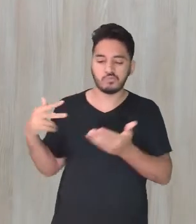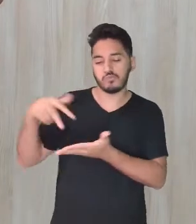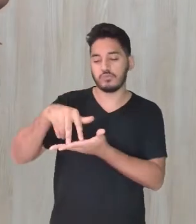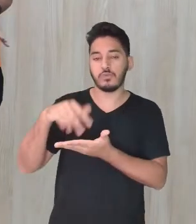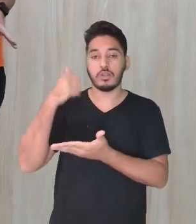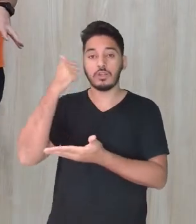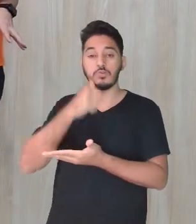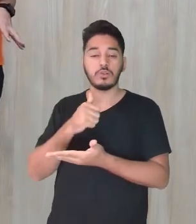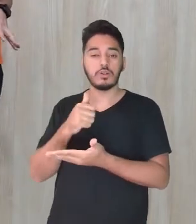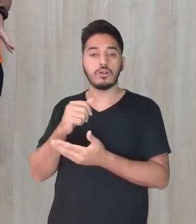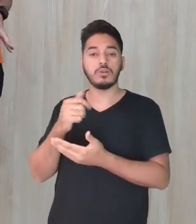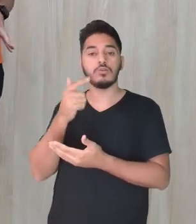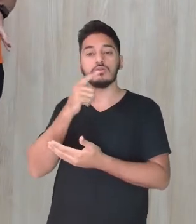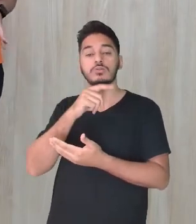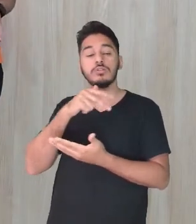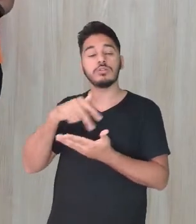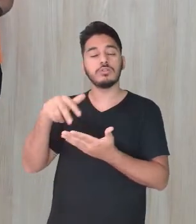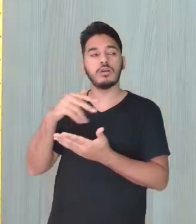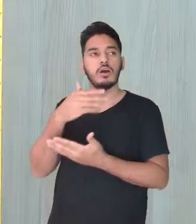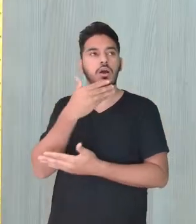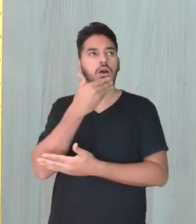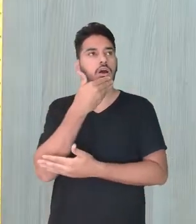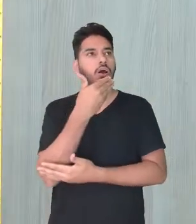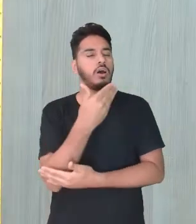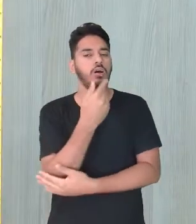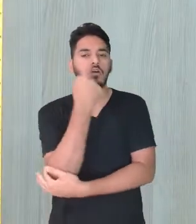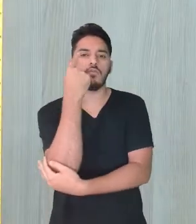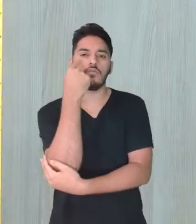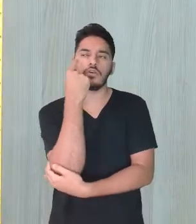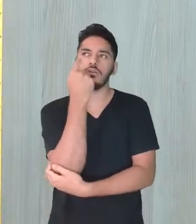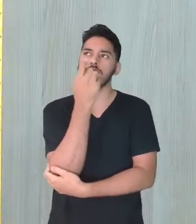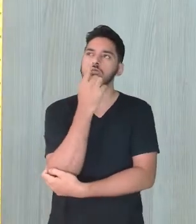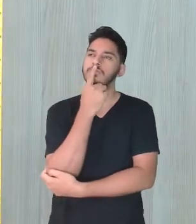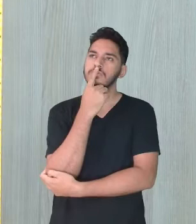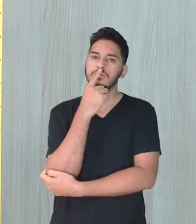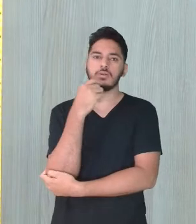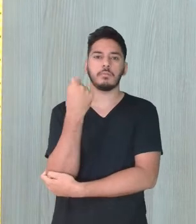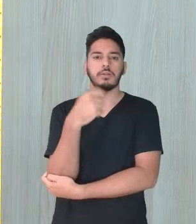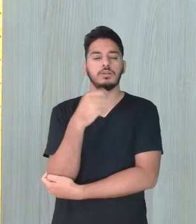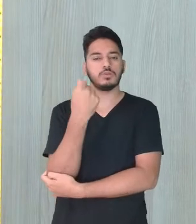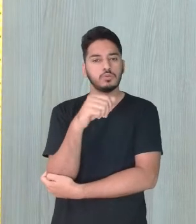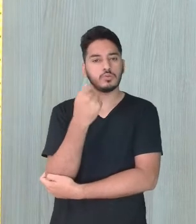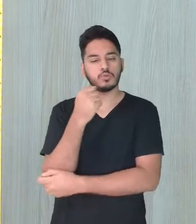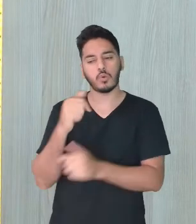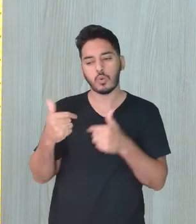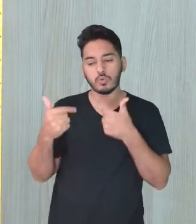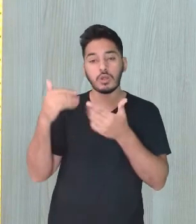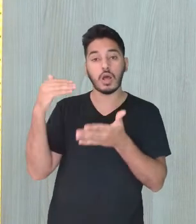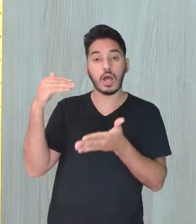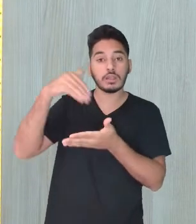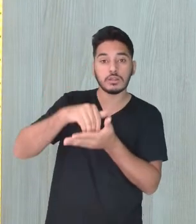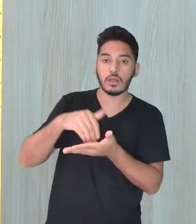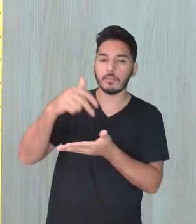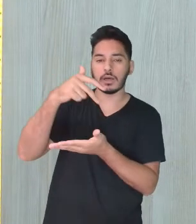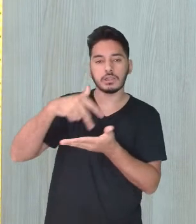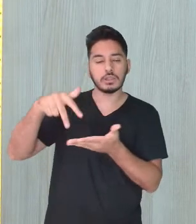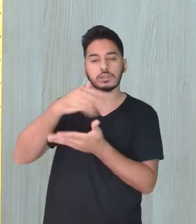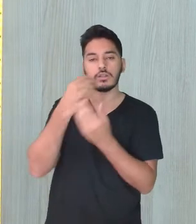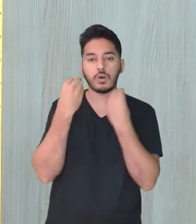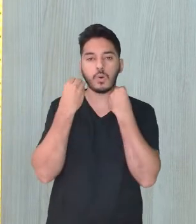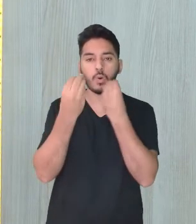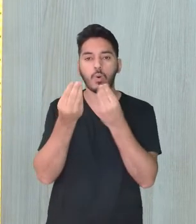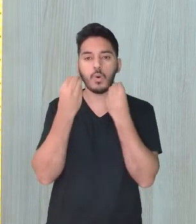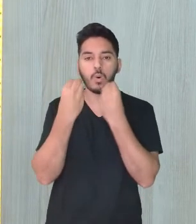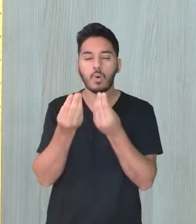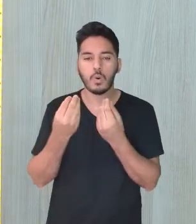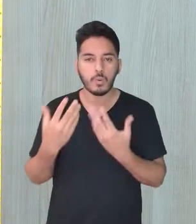dançar. Gente, a gente, veja mesmo, a gente teve que lutar até por isso, para poder dançar, né?